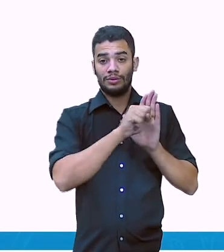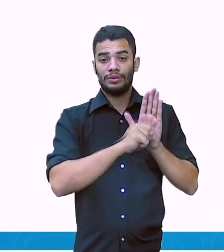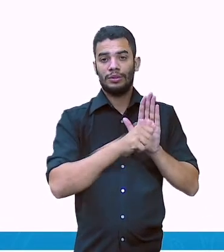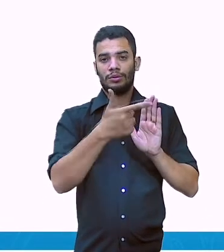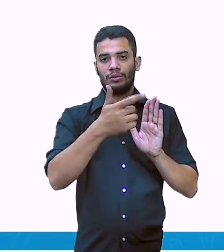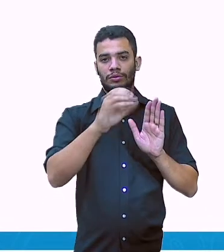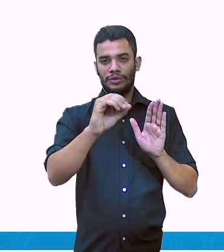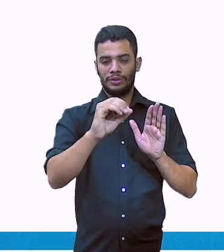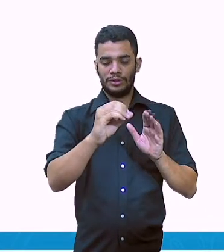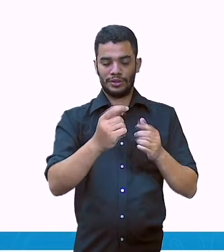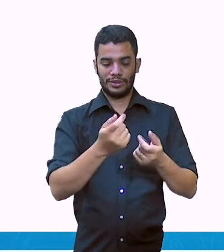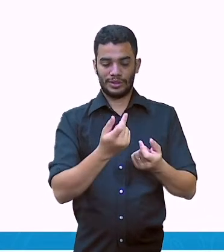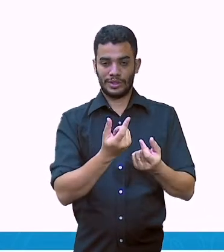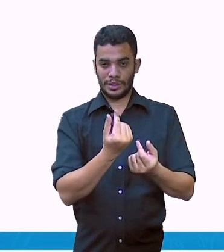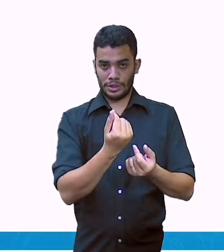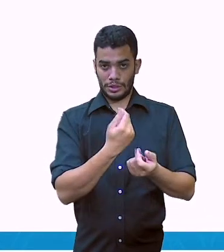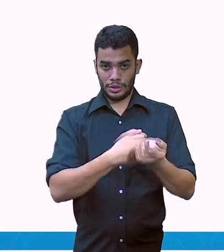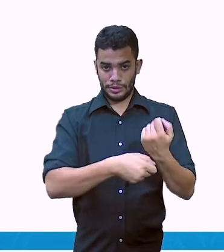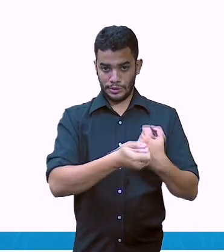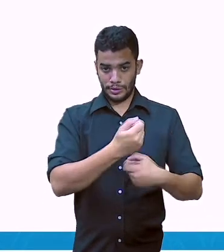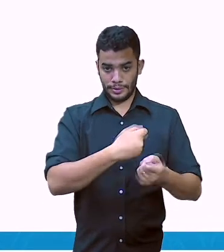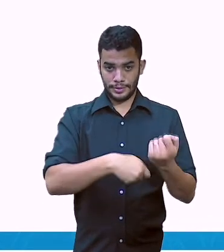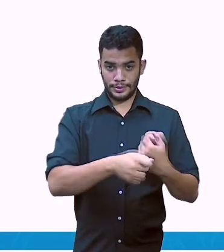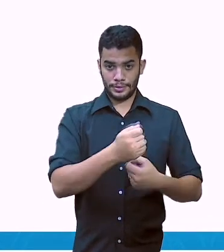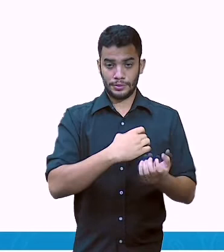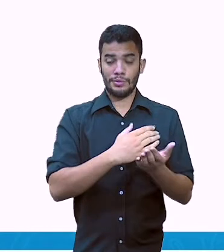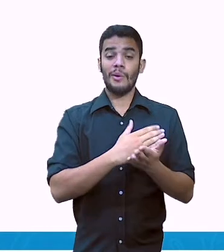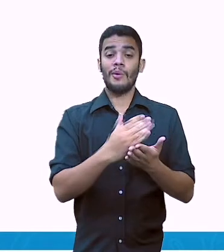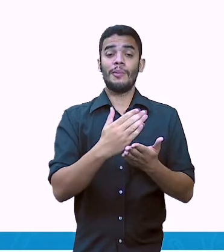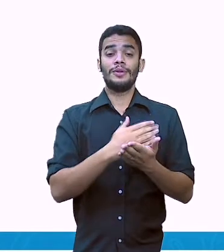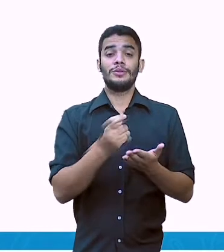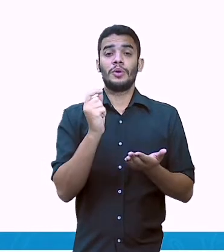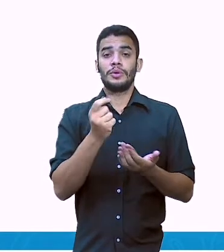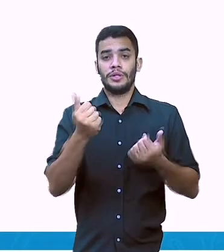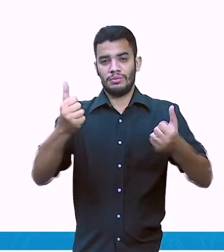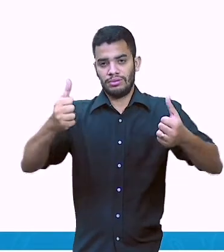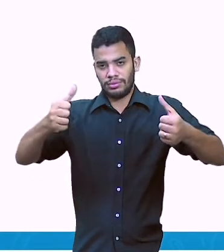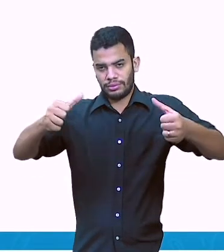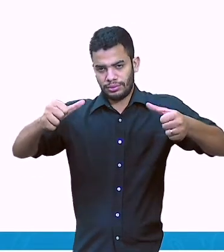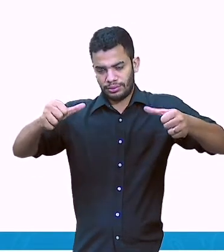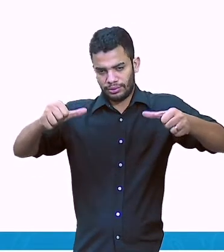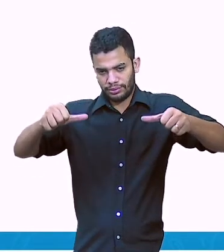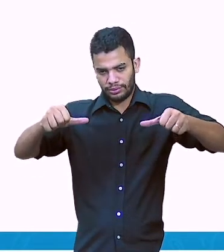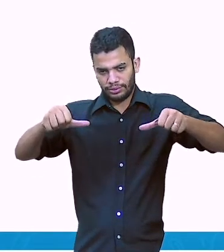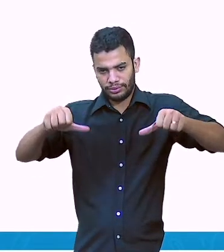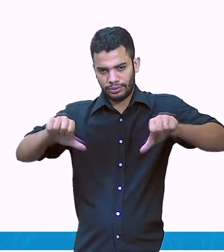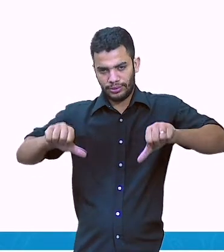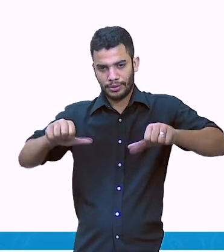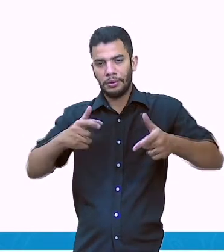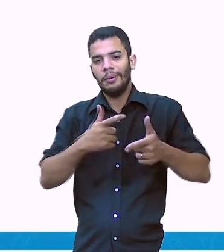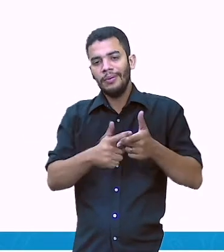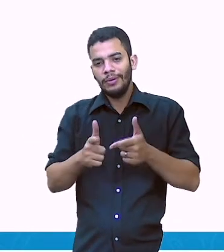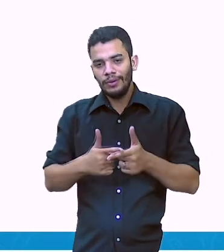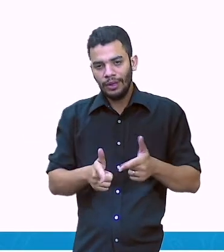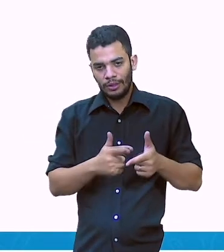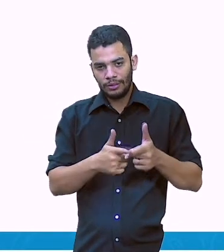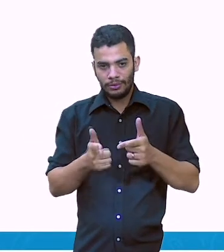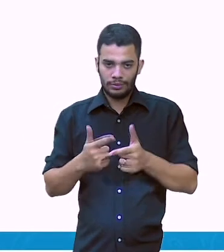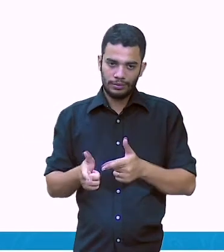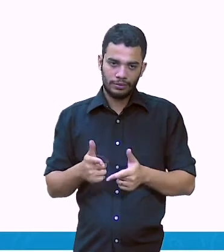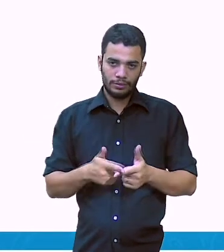crise. Crise na Bolsa de Nova York e a exportação do